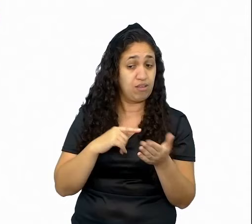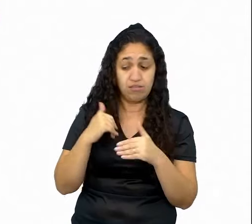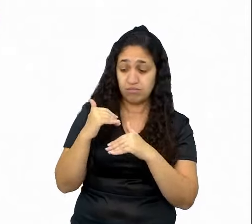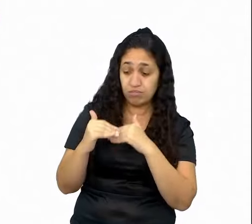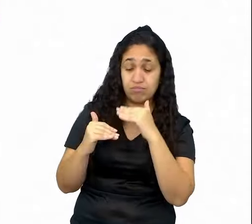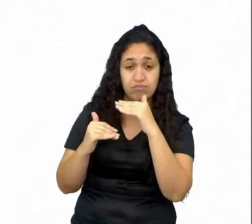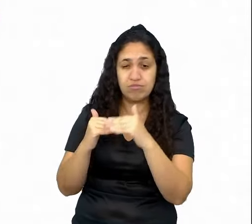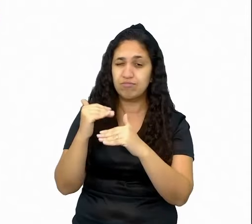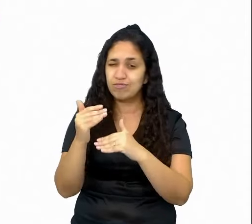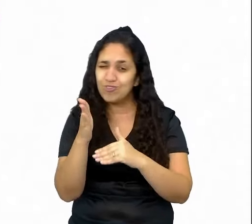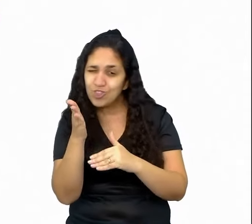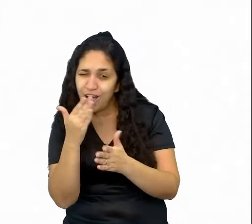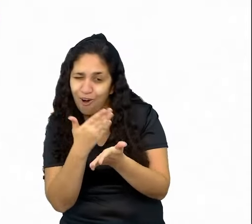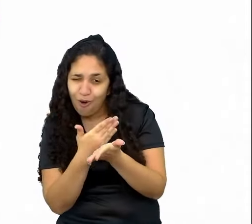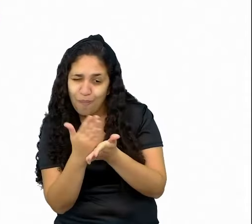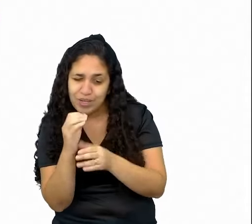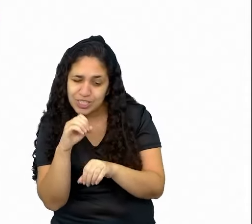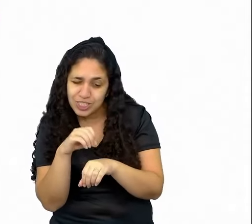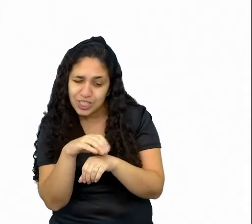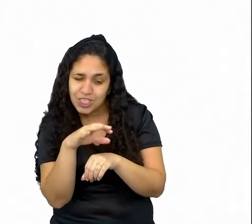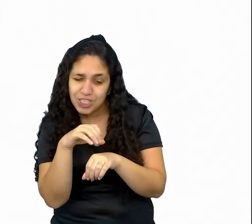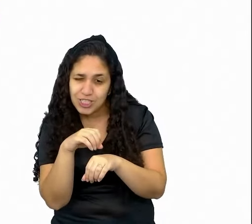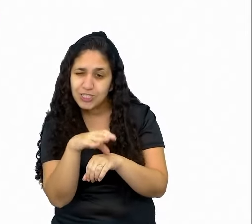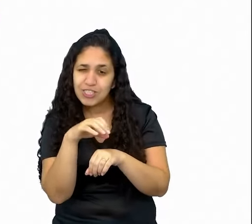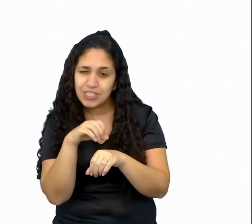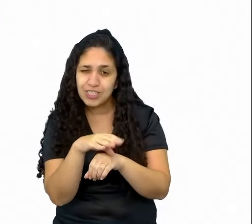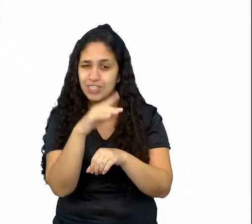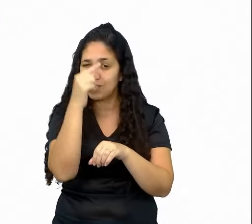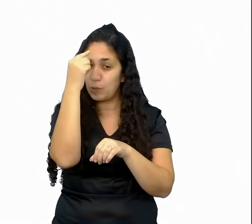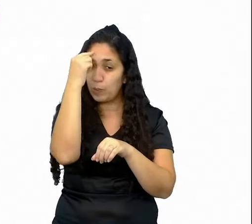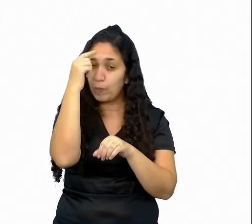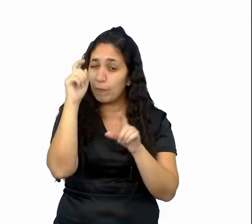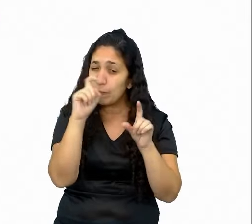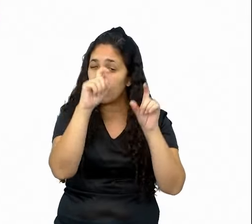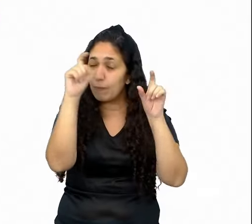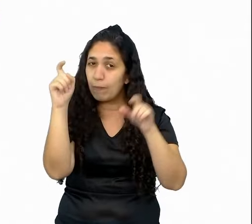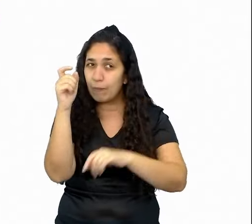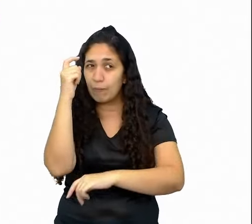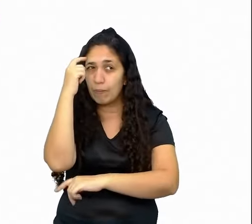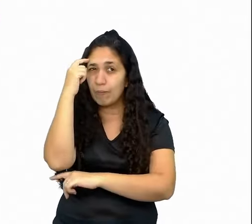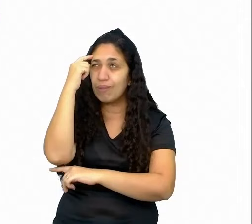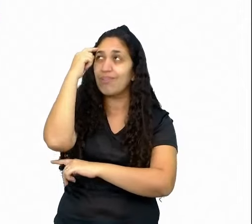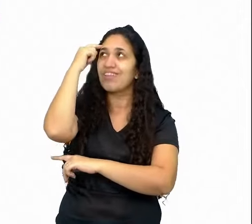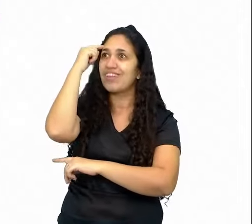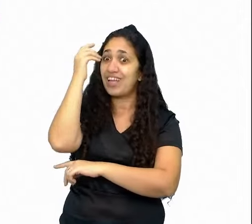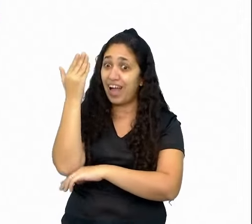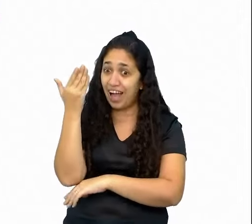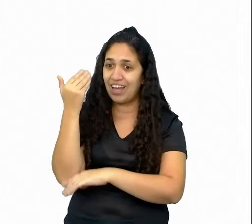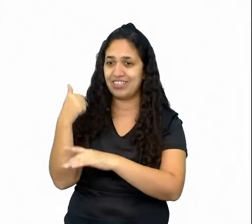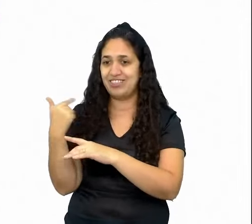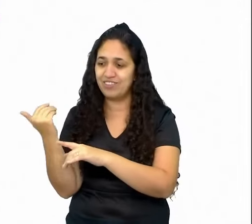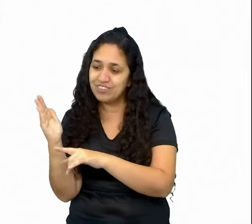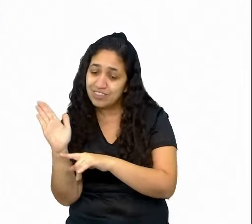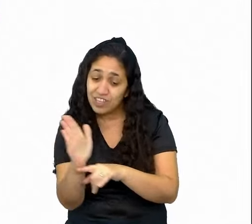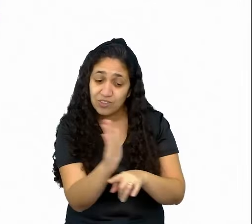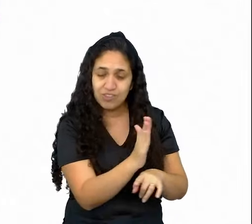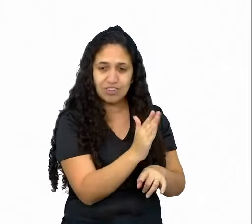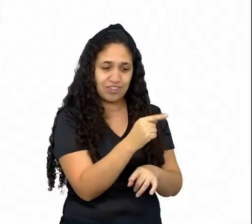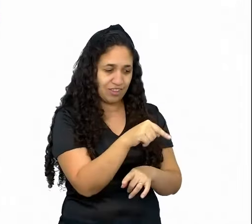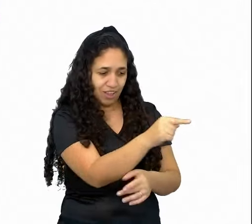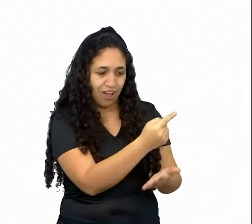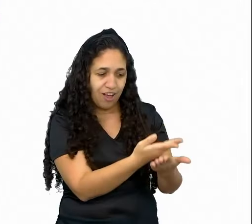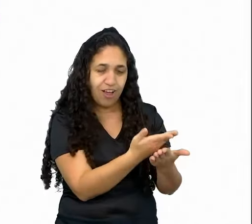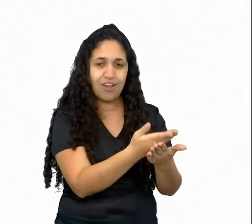uma pitadinha, né, desse pensamento que o aluno precisa ter, da gente auxiliar os estudantes a